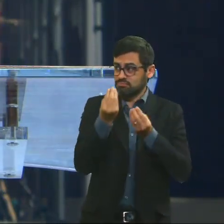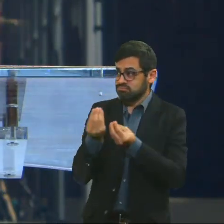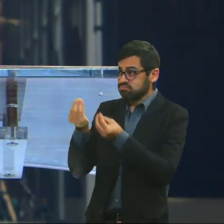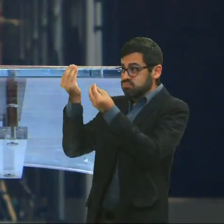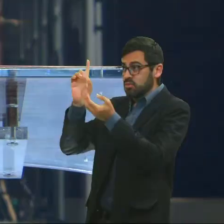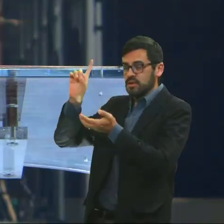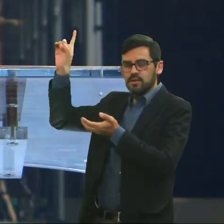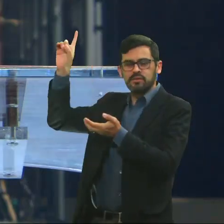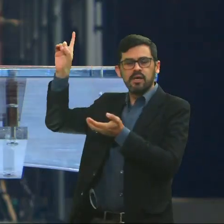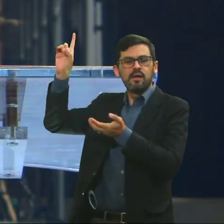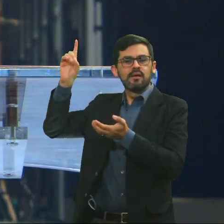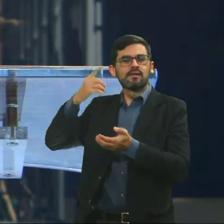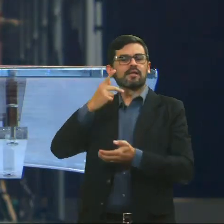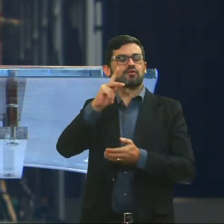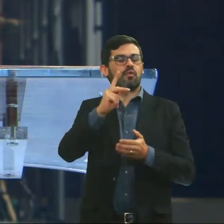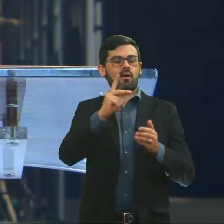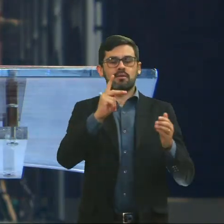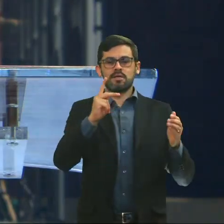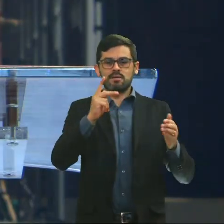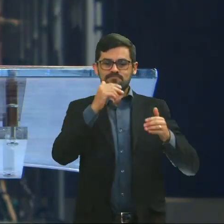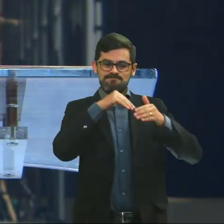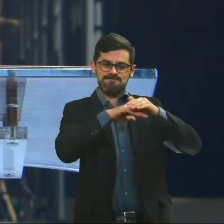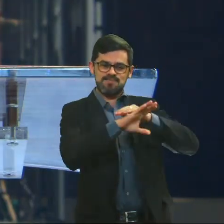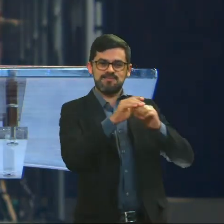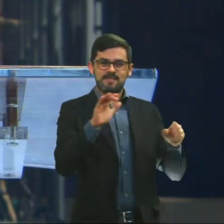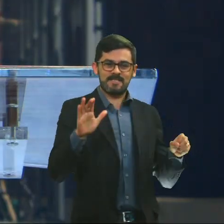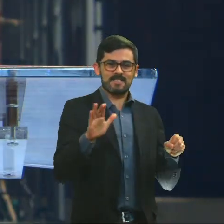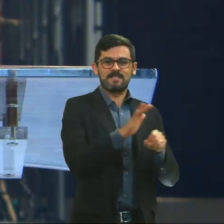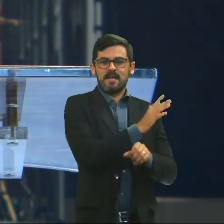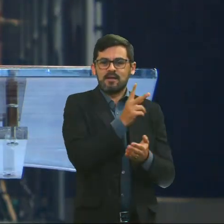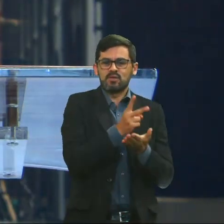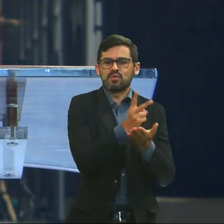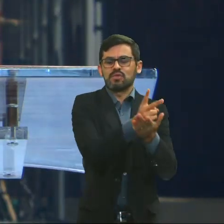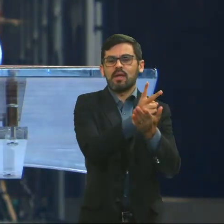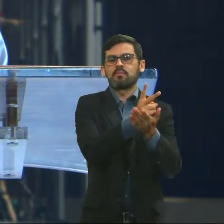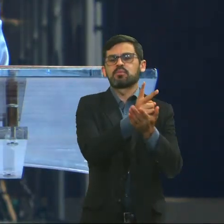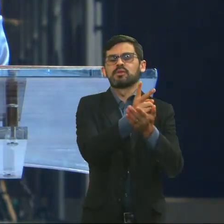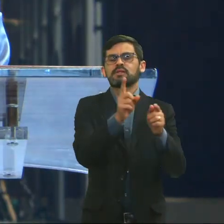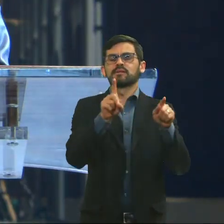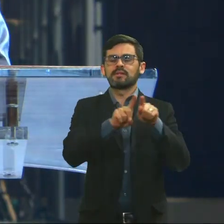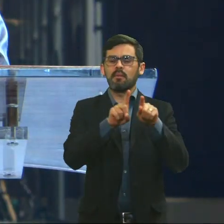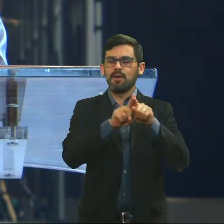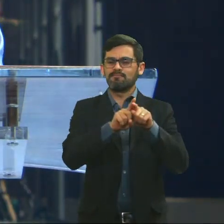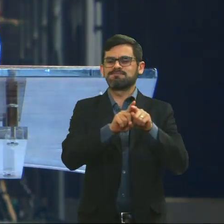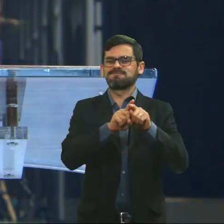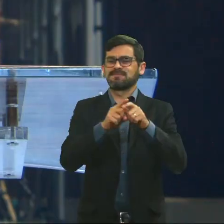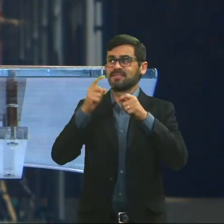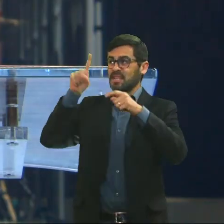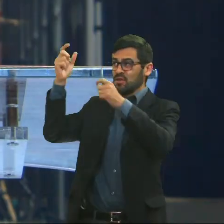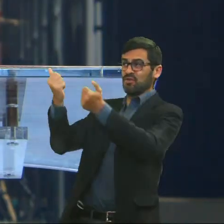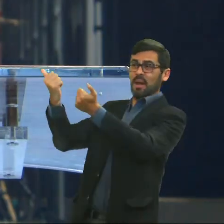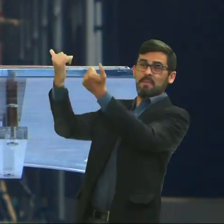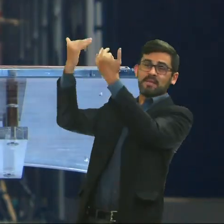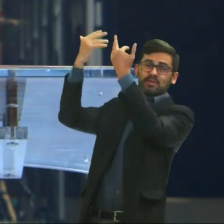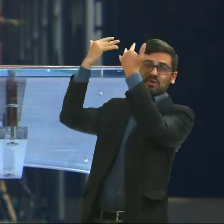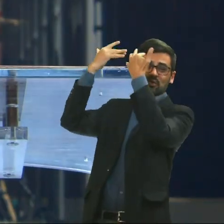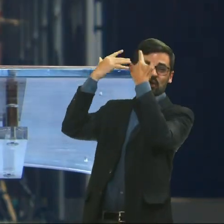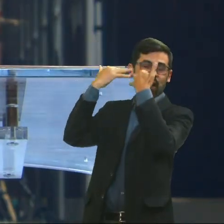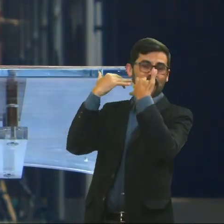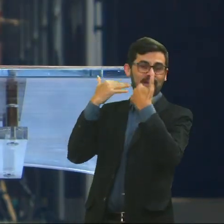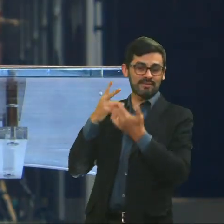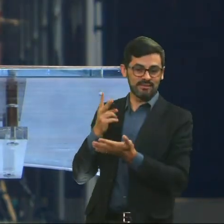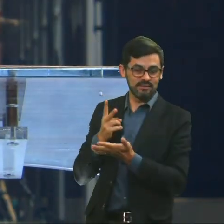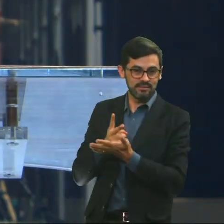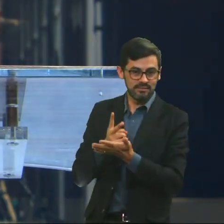os seus celeiros ficarão plenamente cheios, e os seus barris transbordarão